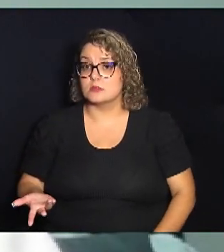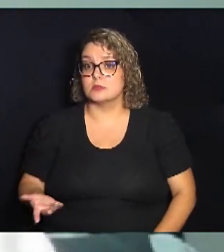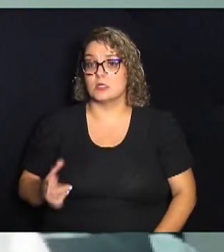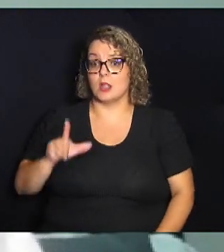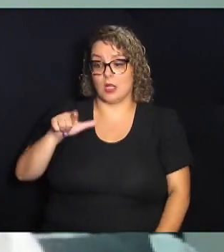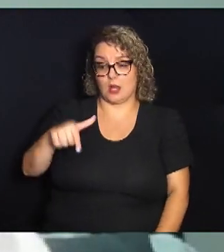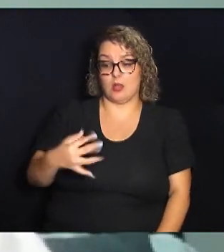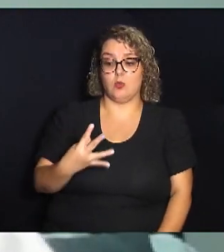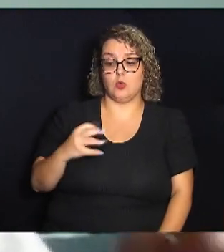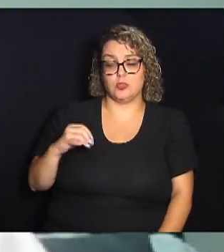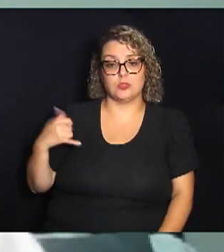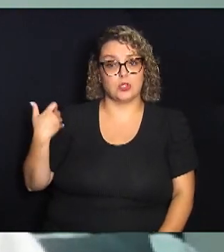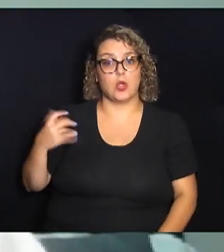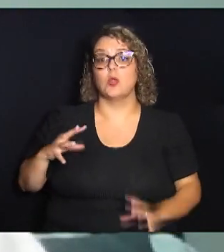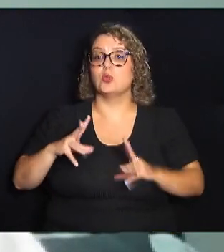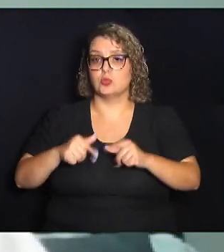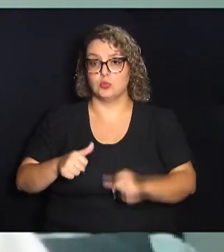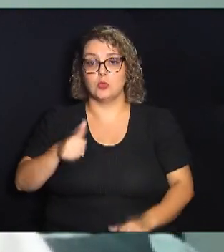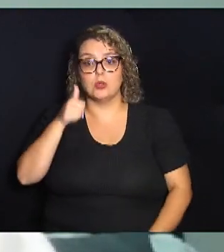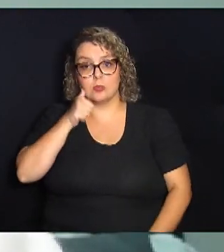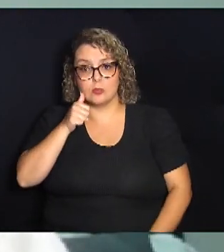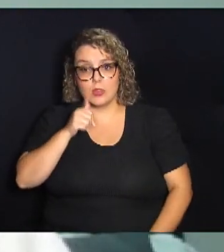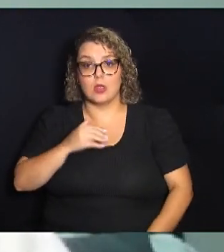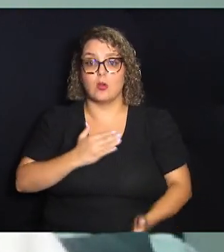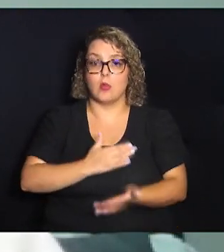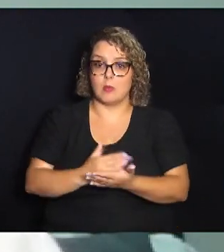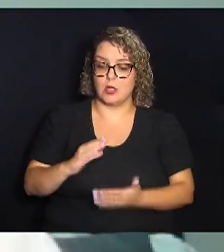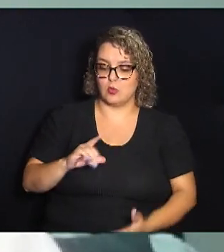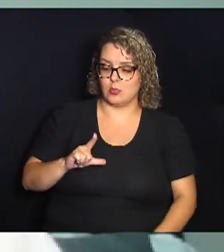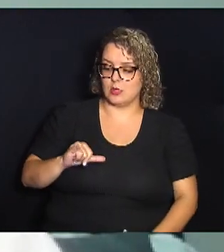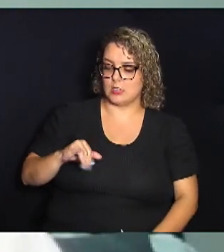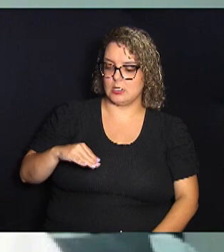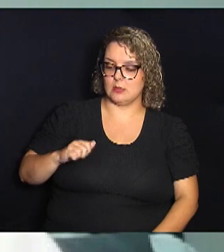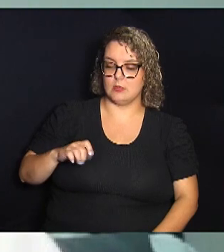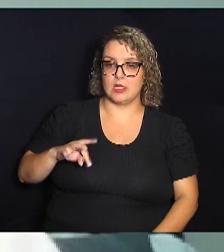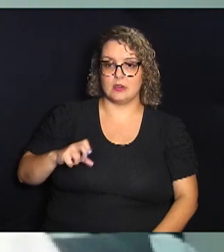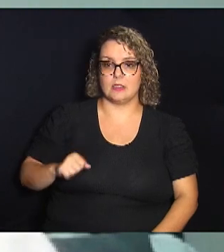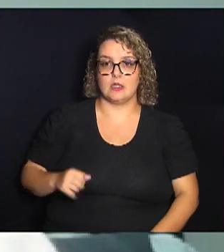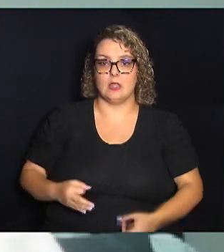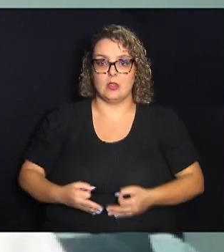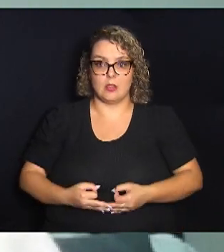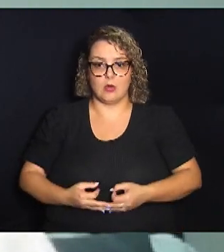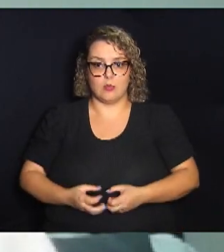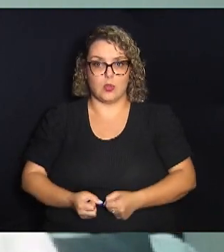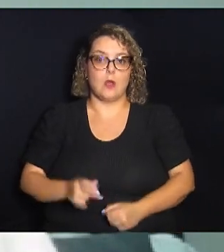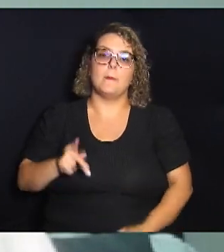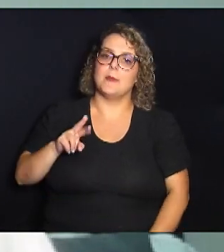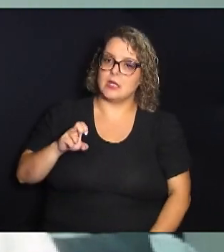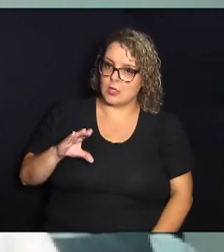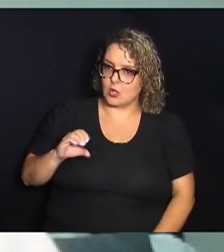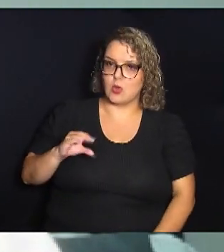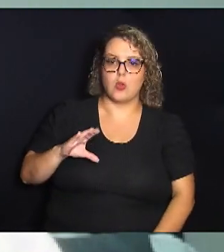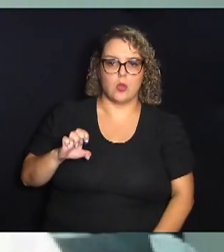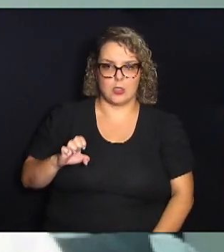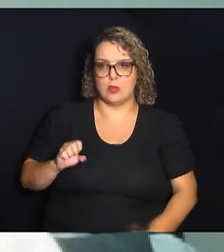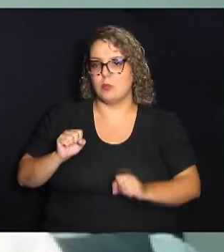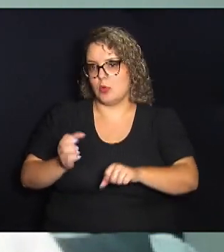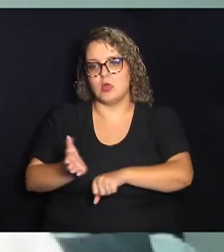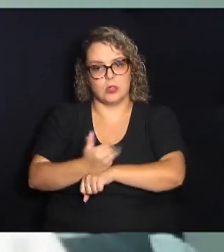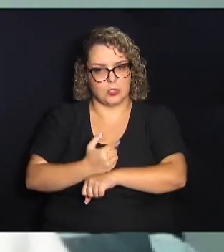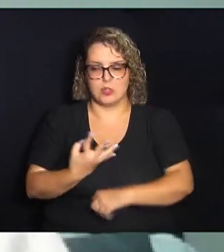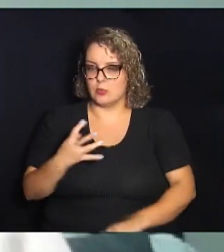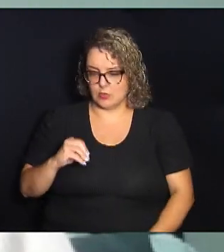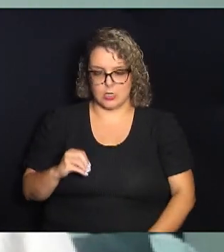40 anos, toda mulher entra no climatério. Falência ovariana precoce pode acontecer antes dos 40, como já